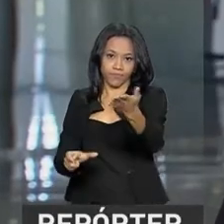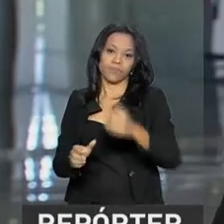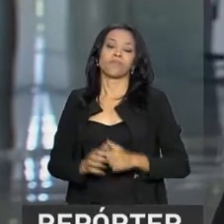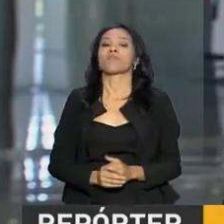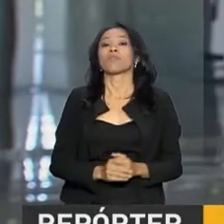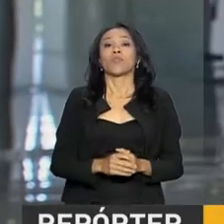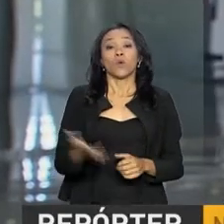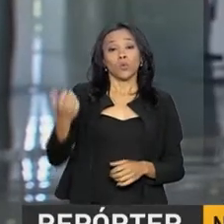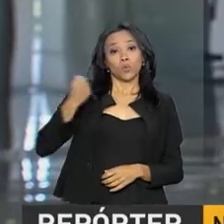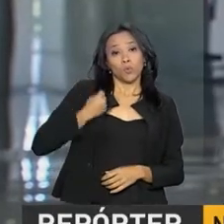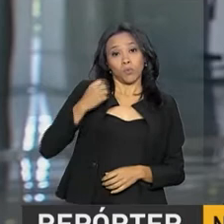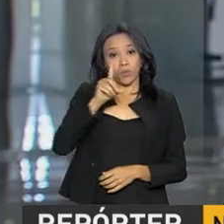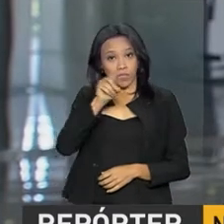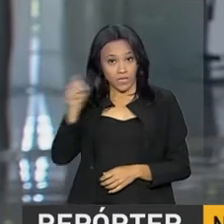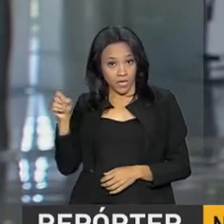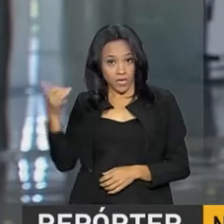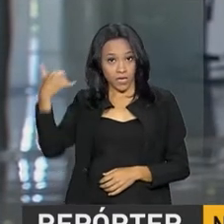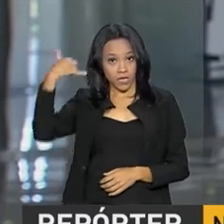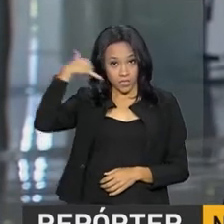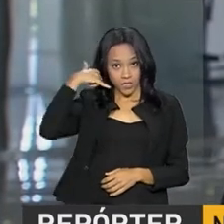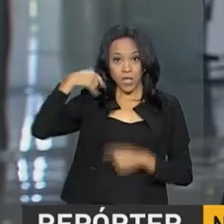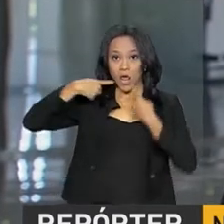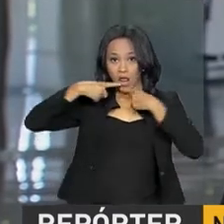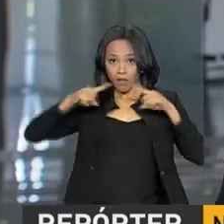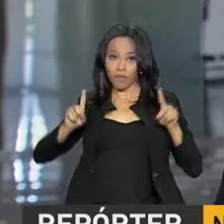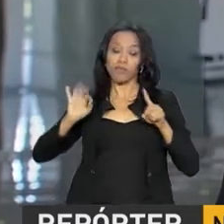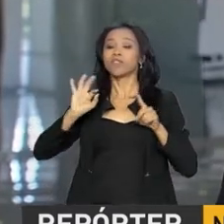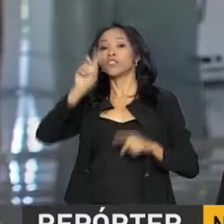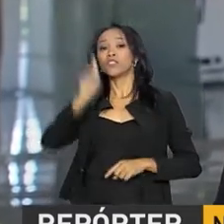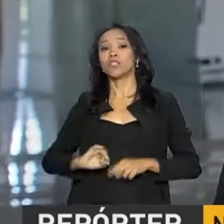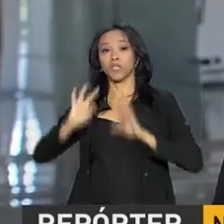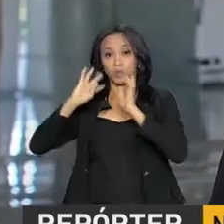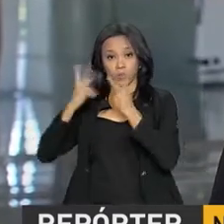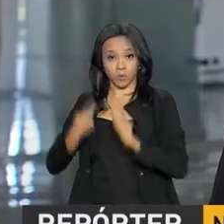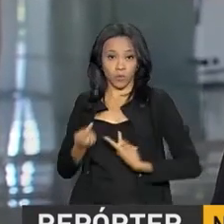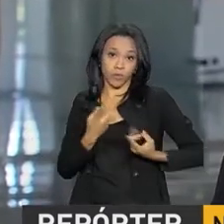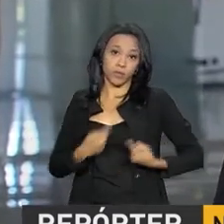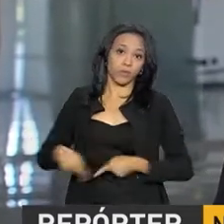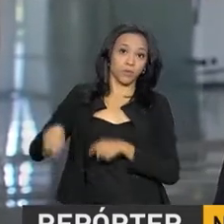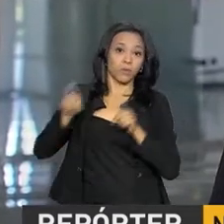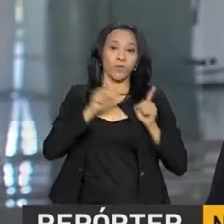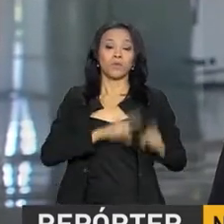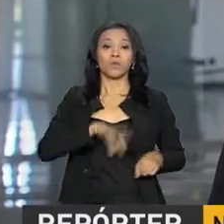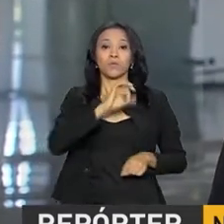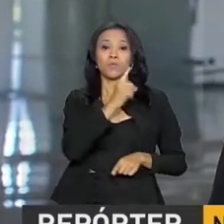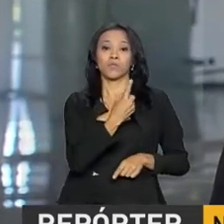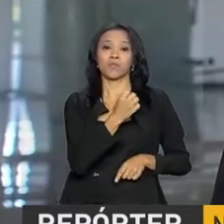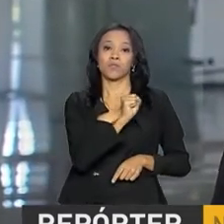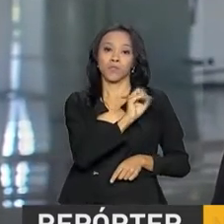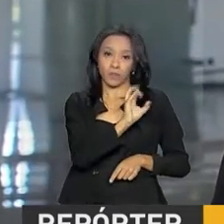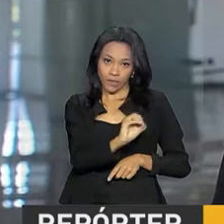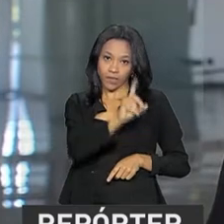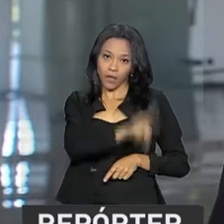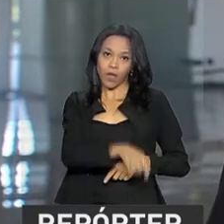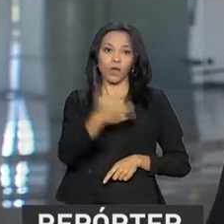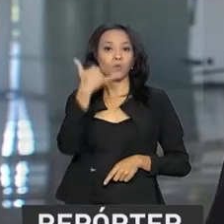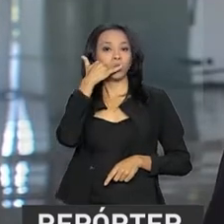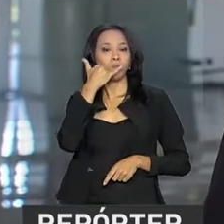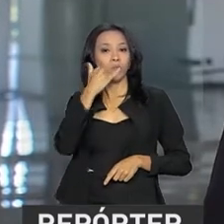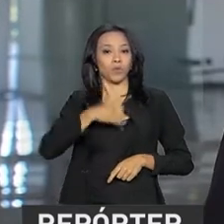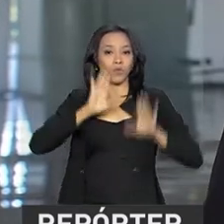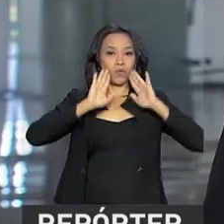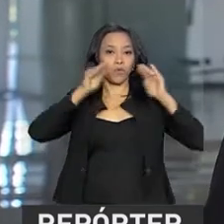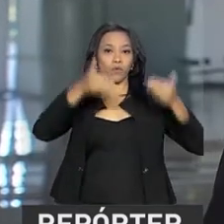recebe denúncias de violações de direitos humanos já o ligue 180 é a central de atendimento à mulher